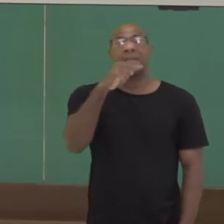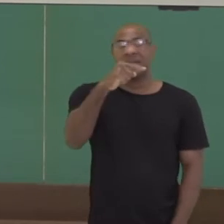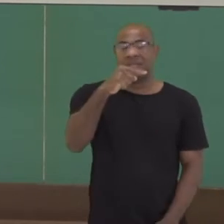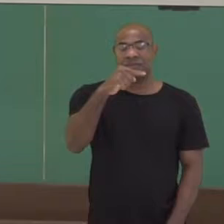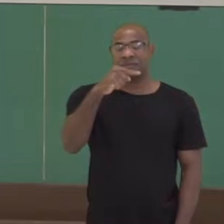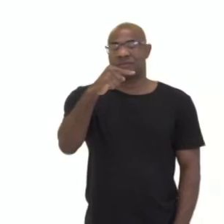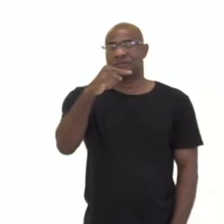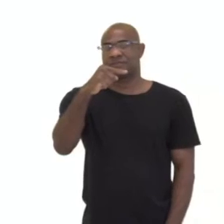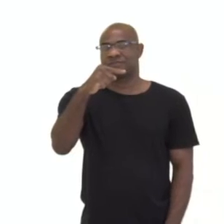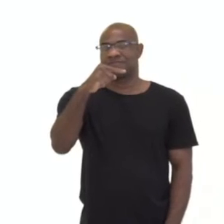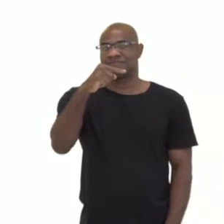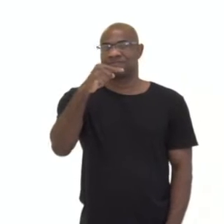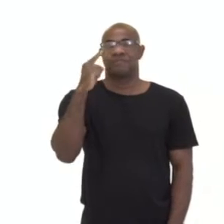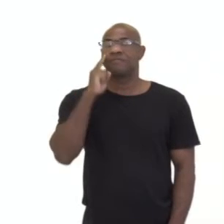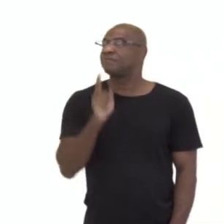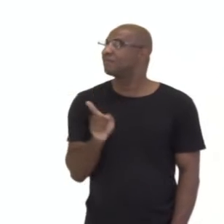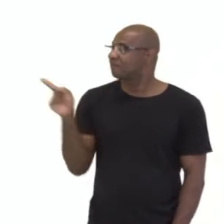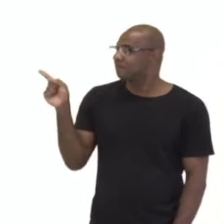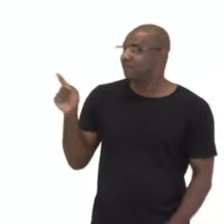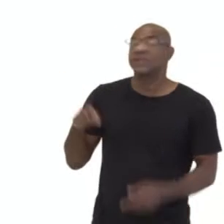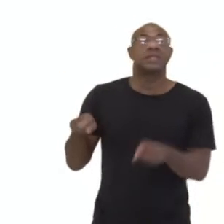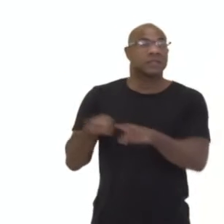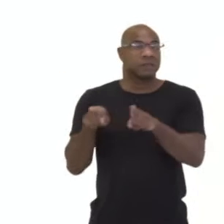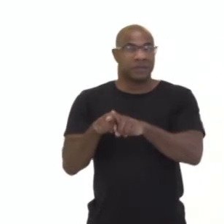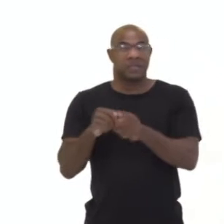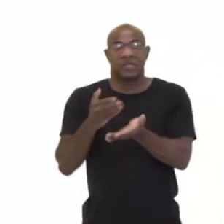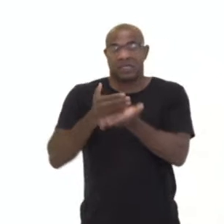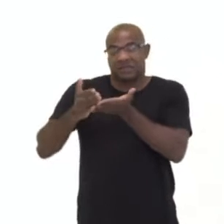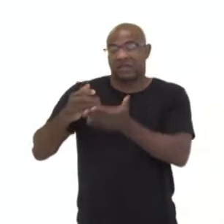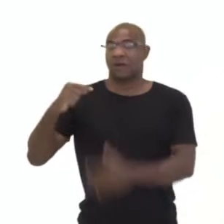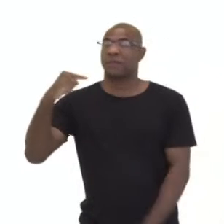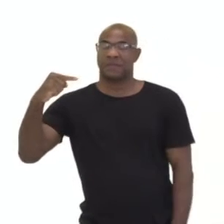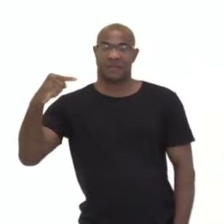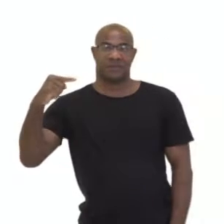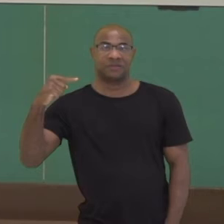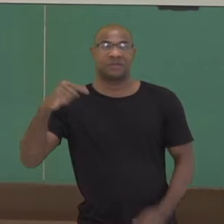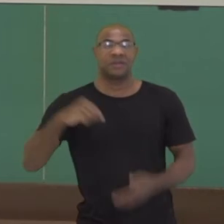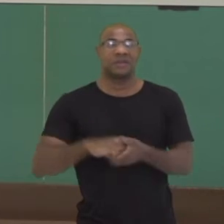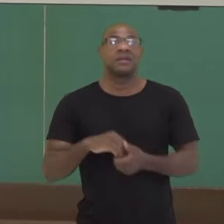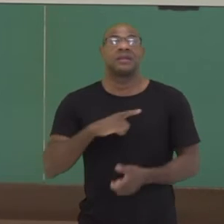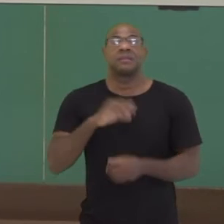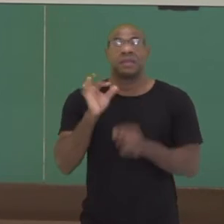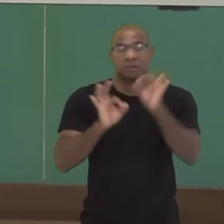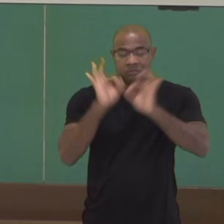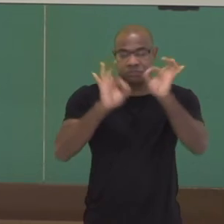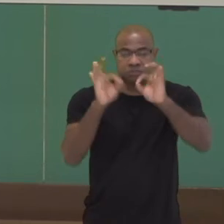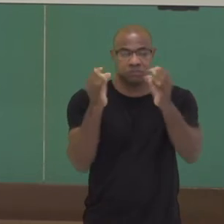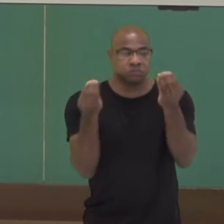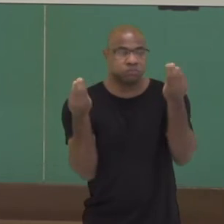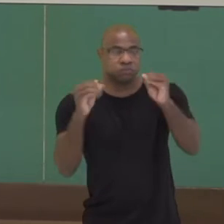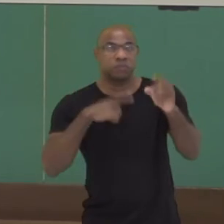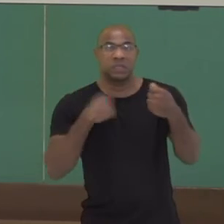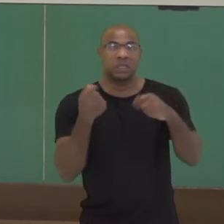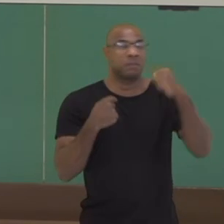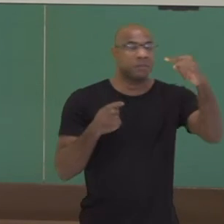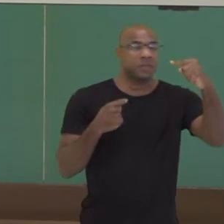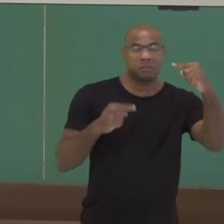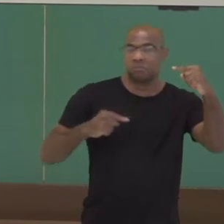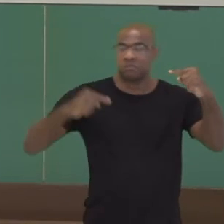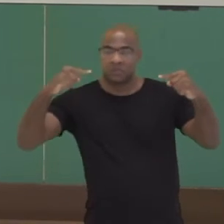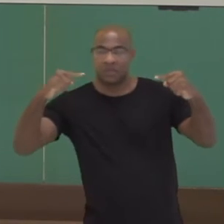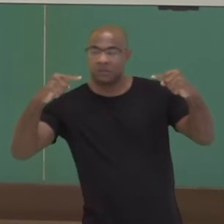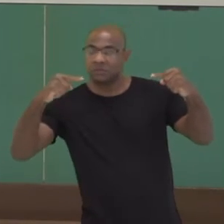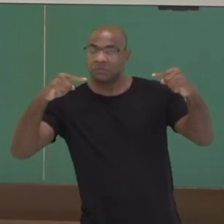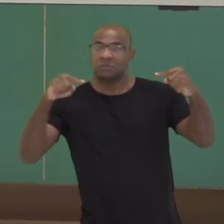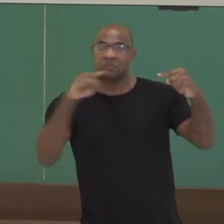temperatura inicial, que também é negativa. Então, veja, eu tenho que colocar os dois sinaizinhos de menos aqui,